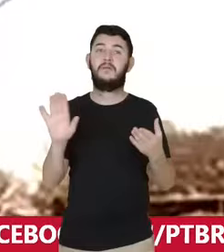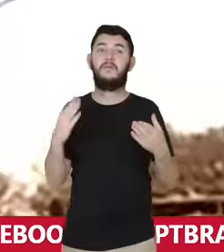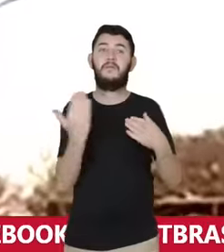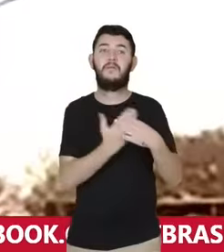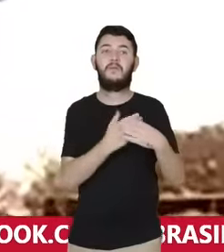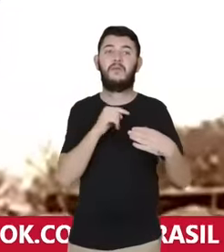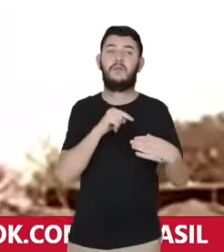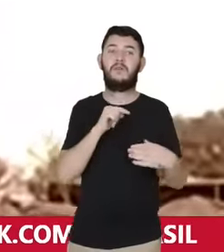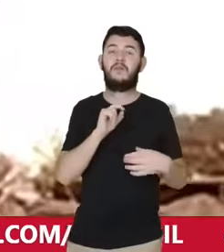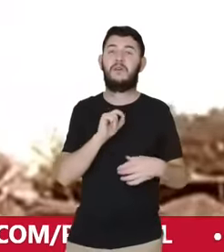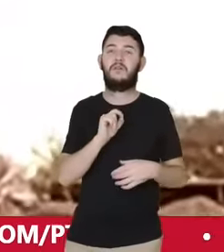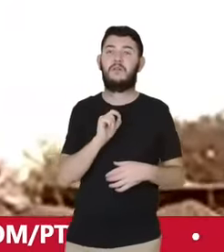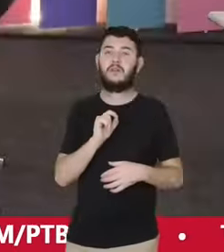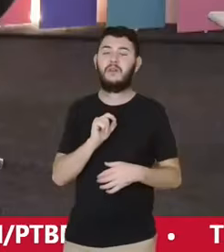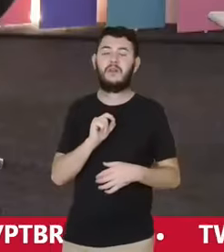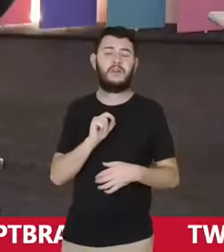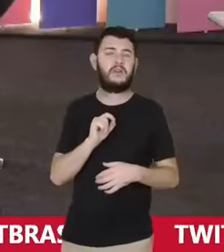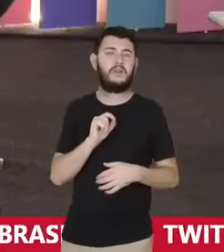genocídio do povo indígena.